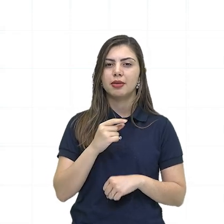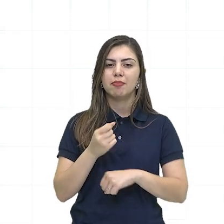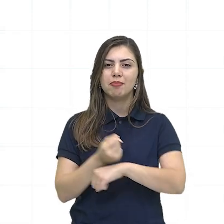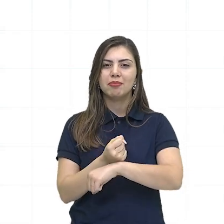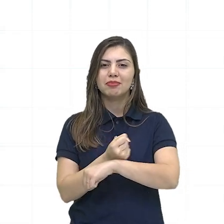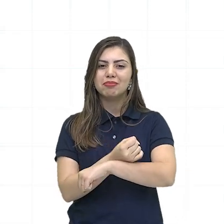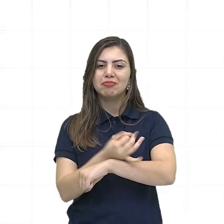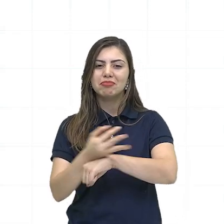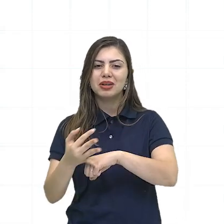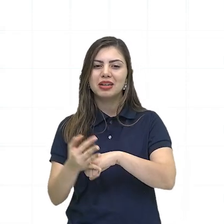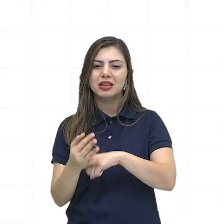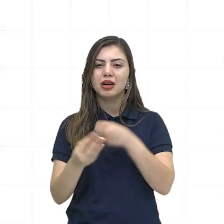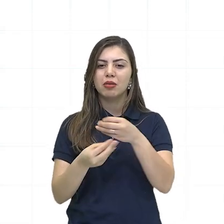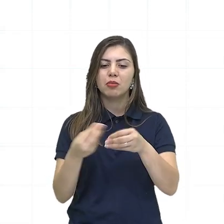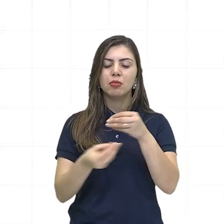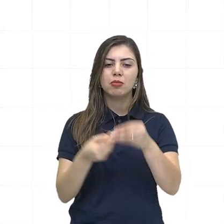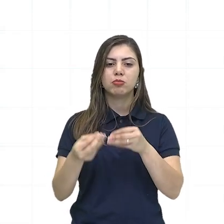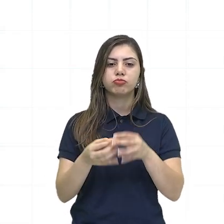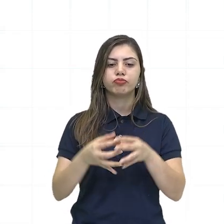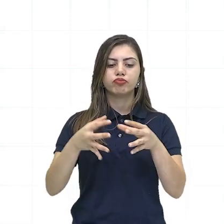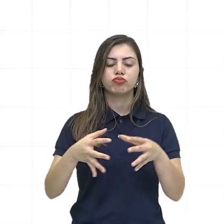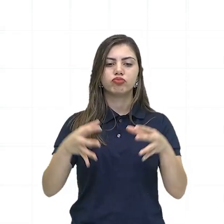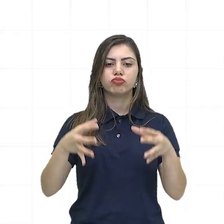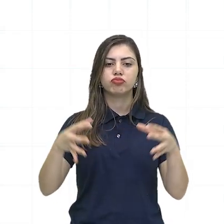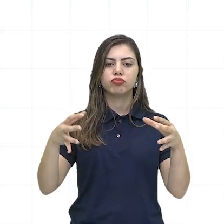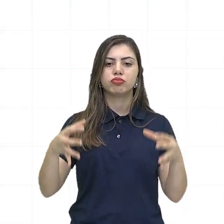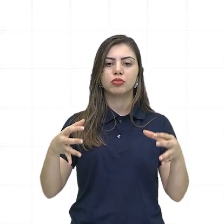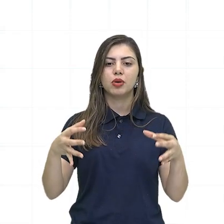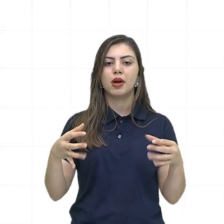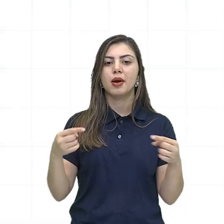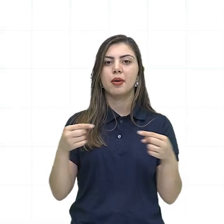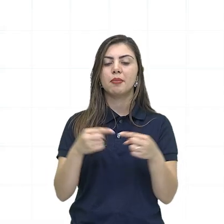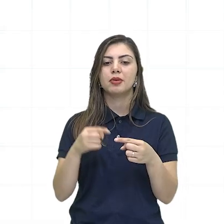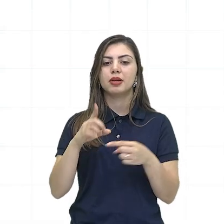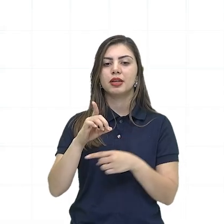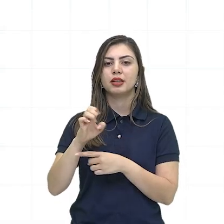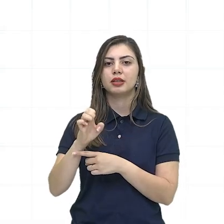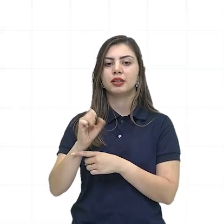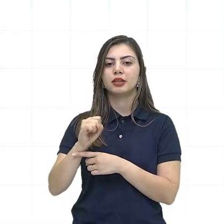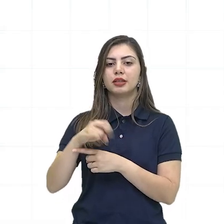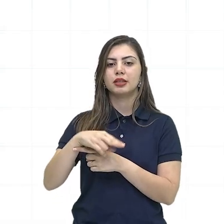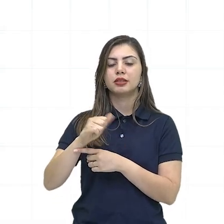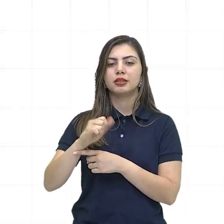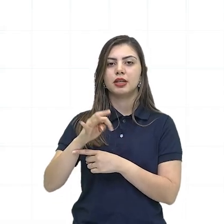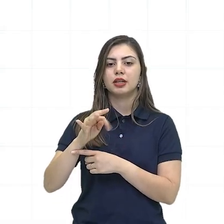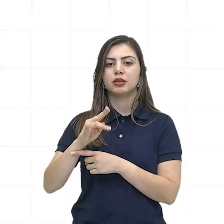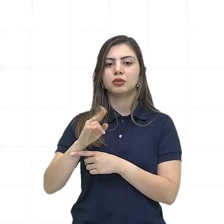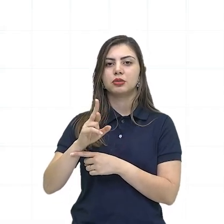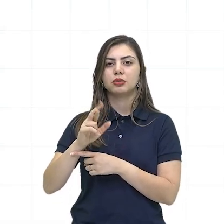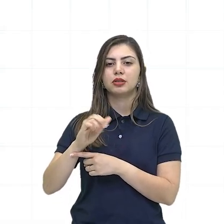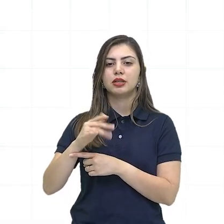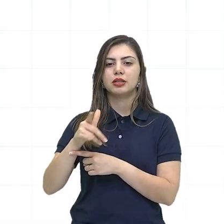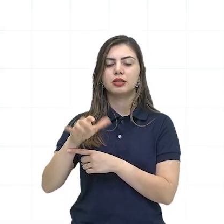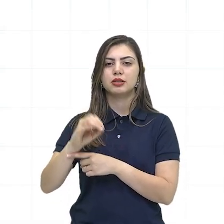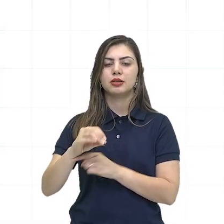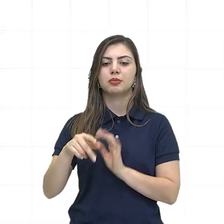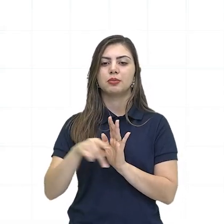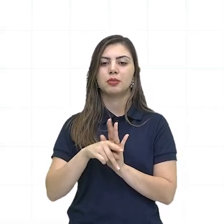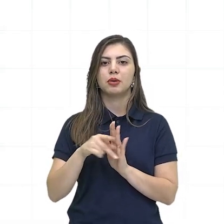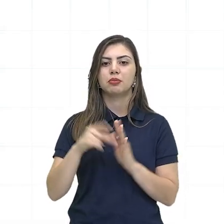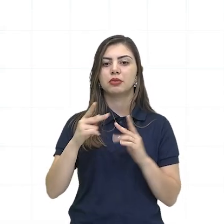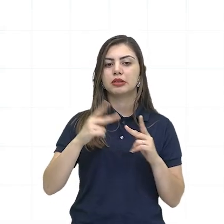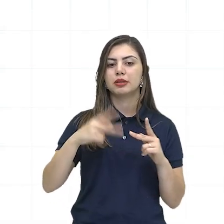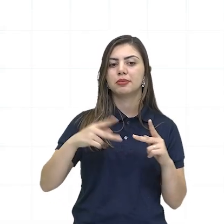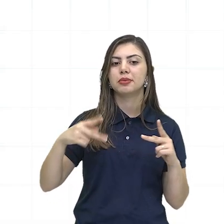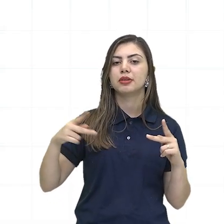Essa mudança de textura é causada pela desnaturação das proteínas presentes na clara, que se